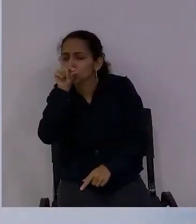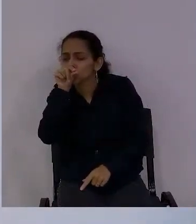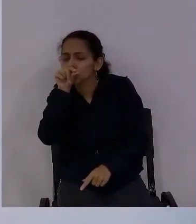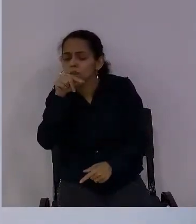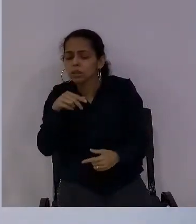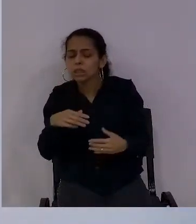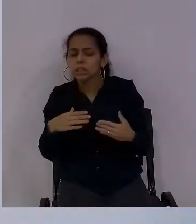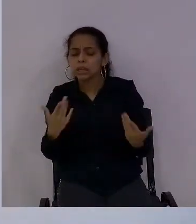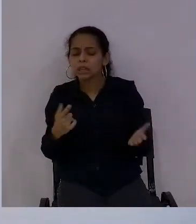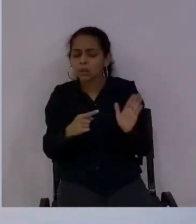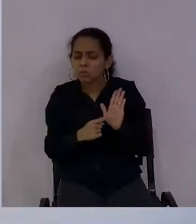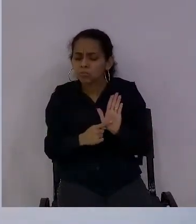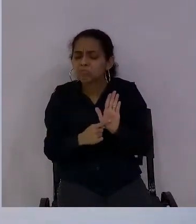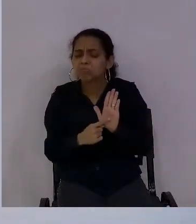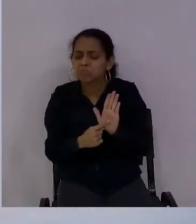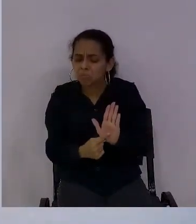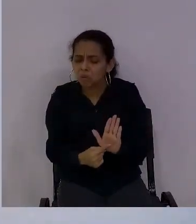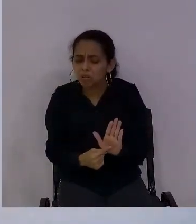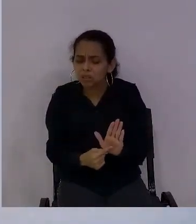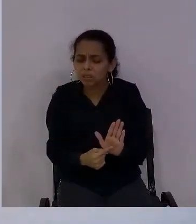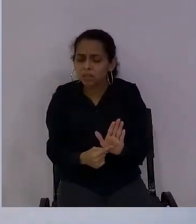de Jesus não é uma família abastada.